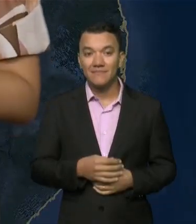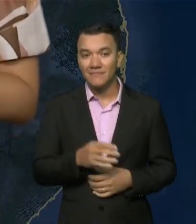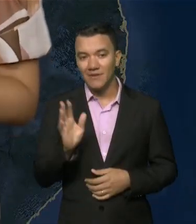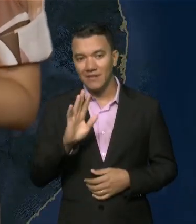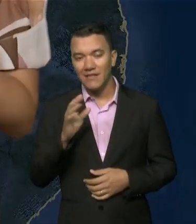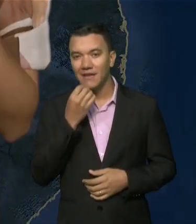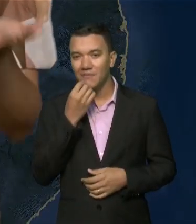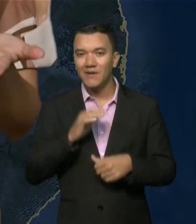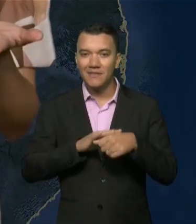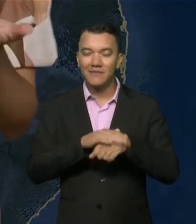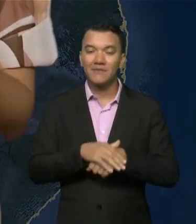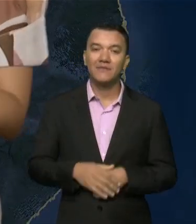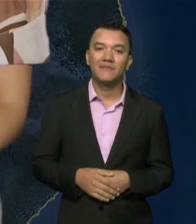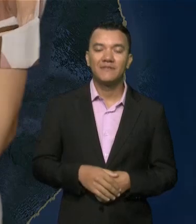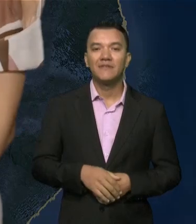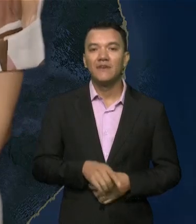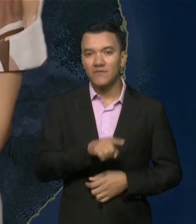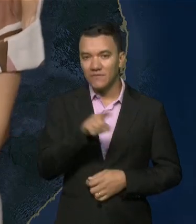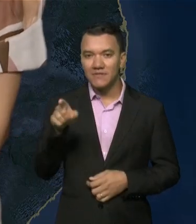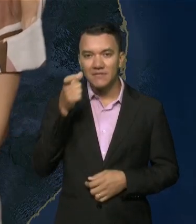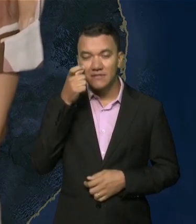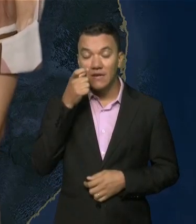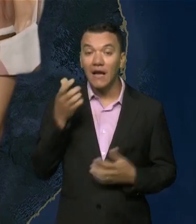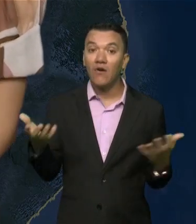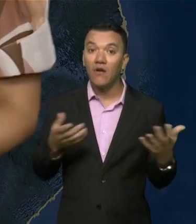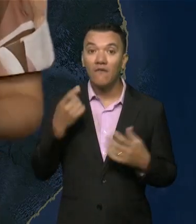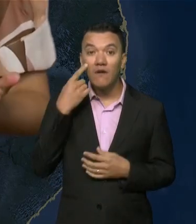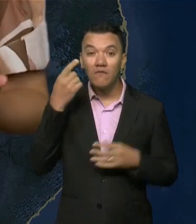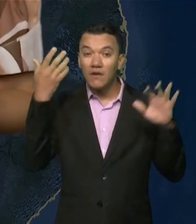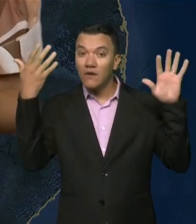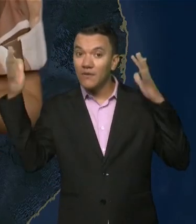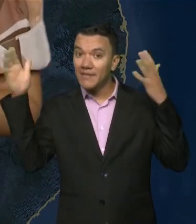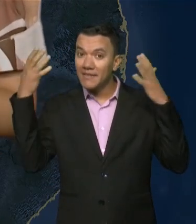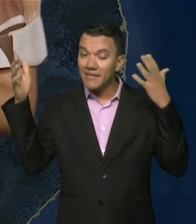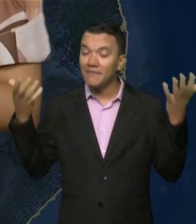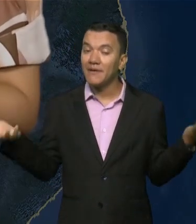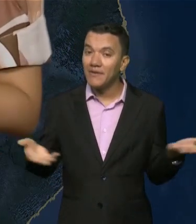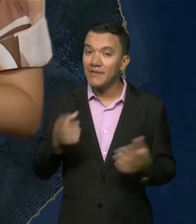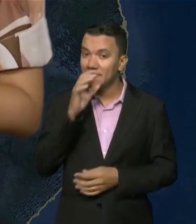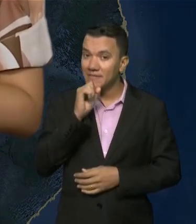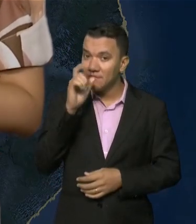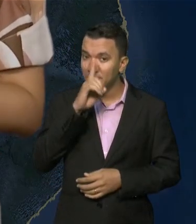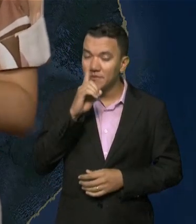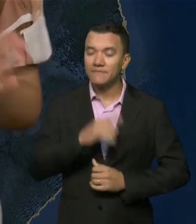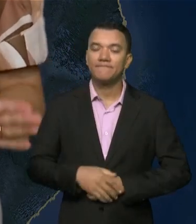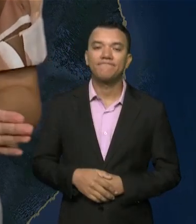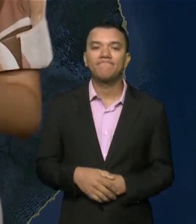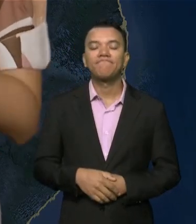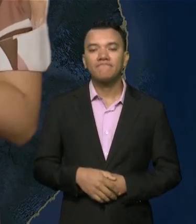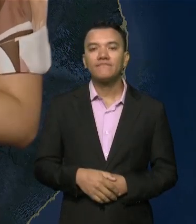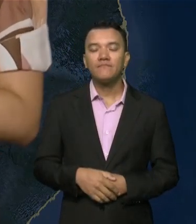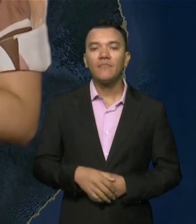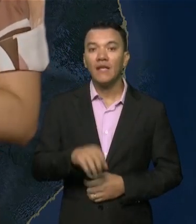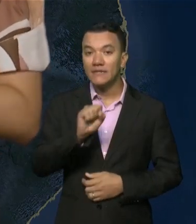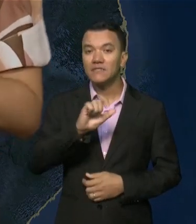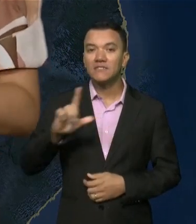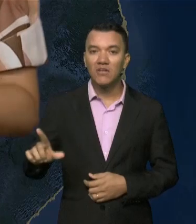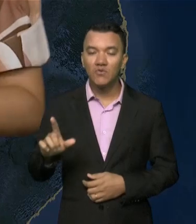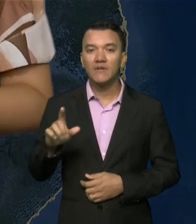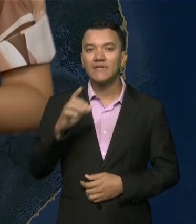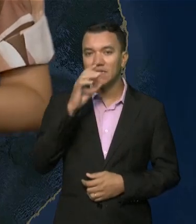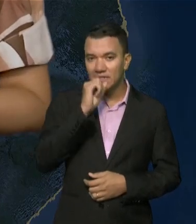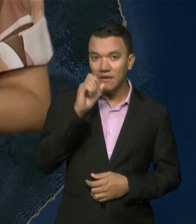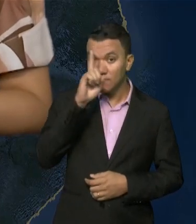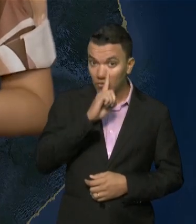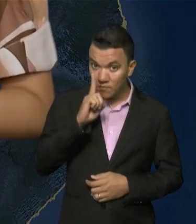Boa noite, Eli. Boa noite para você. Vamos conferir a previsão do tempo para esse final de semana. Olha só, na capital, no sábado e no domingo, o